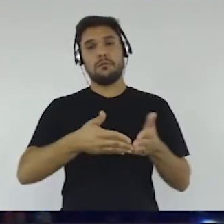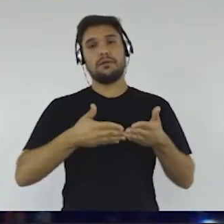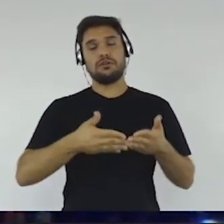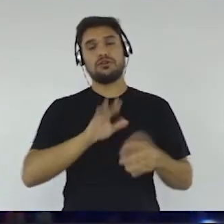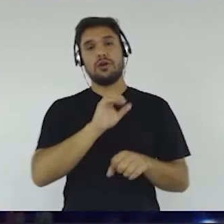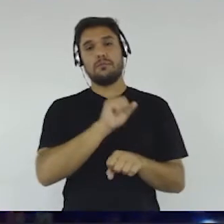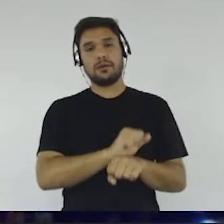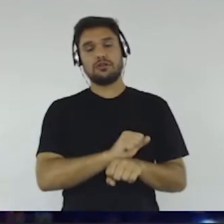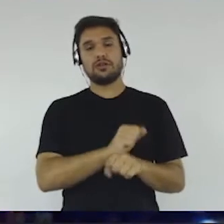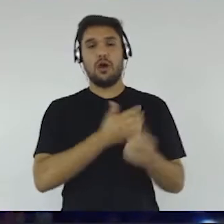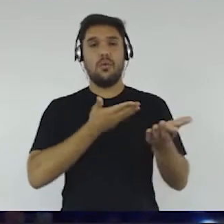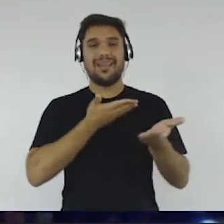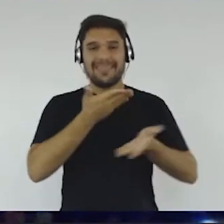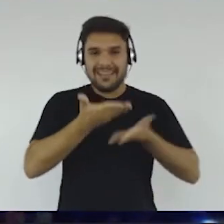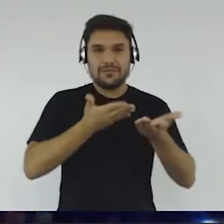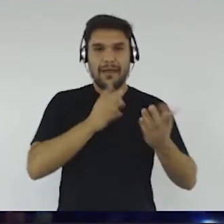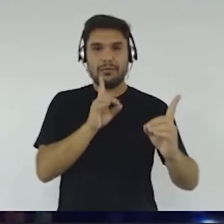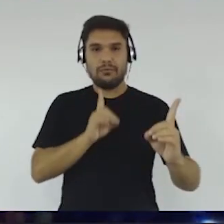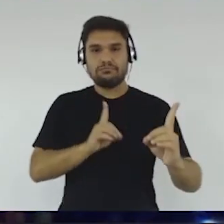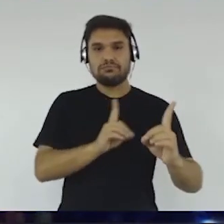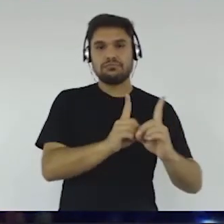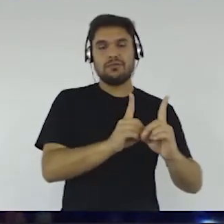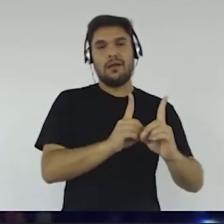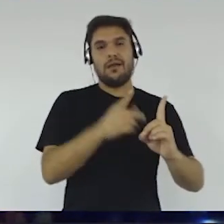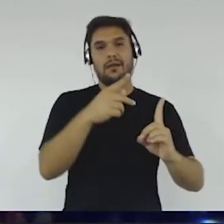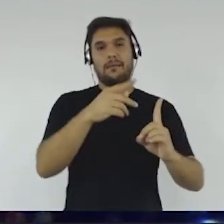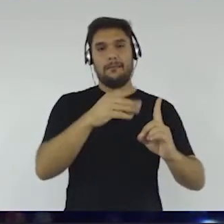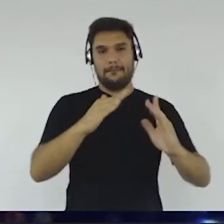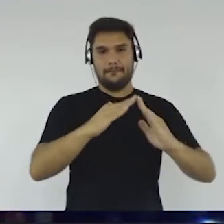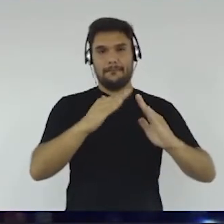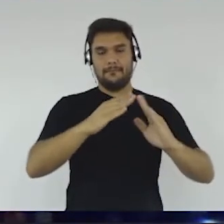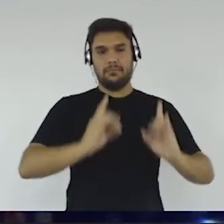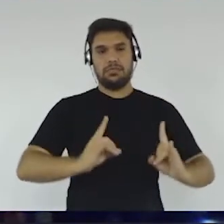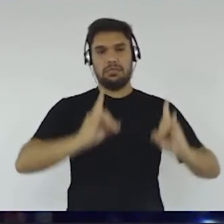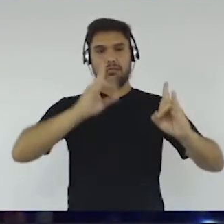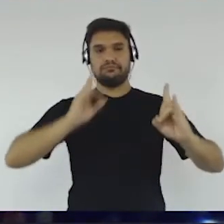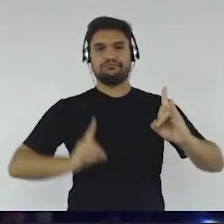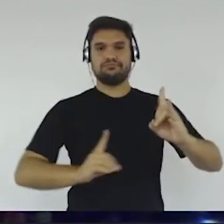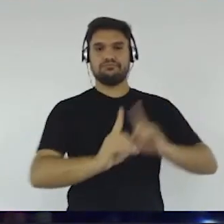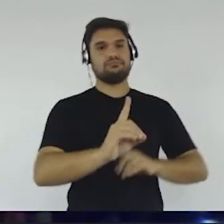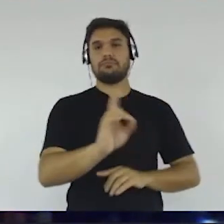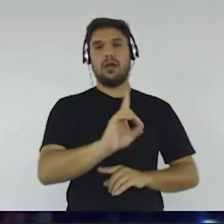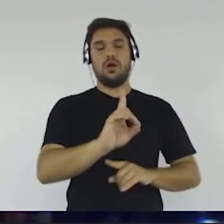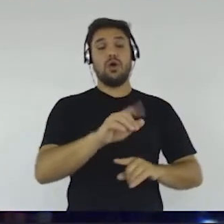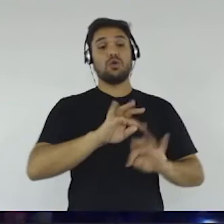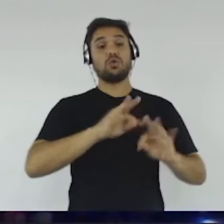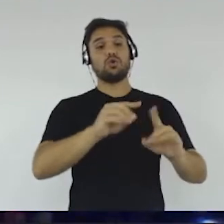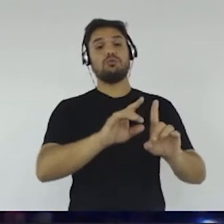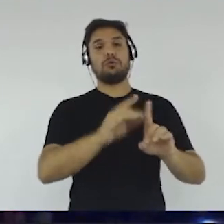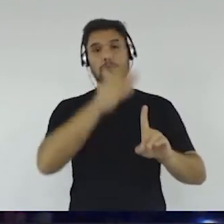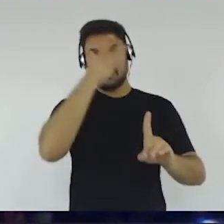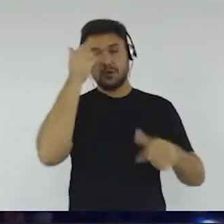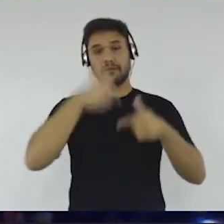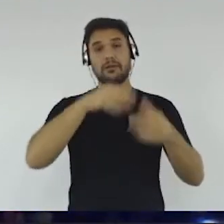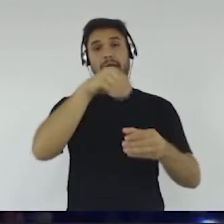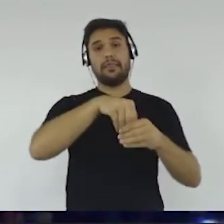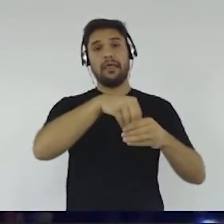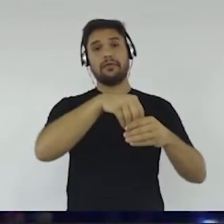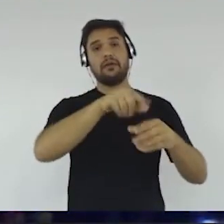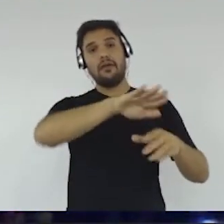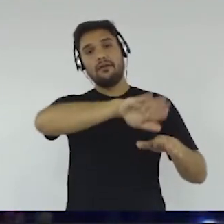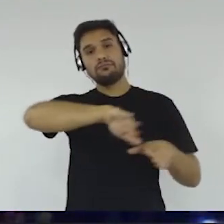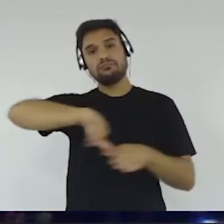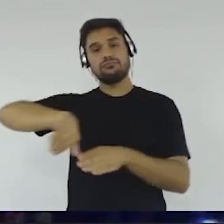do atendimento presencial nessas câmaras, colocavam todos os seus colaboradores em regime de home office e, na